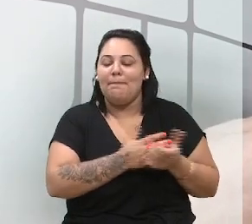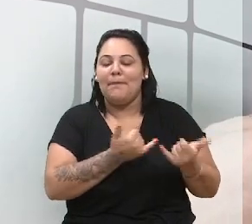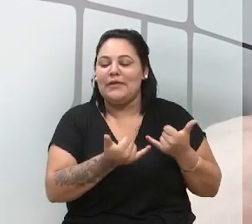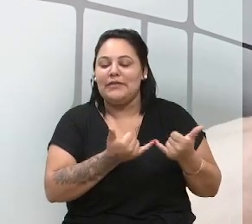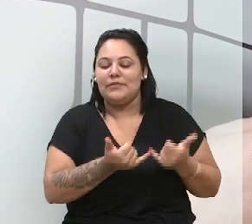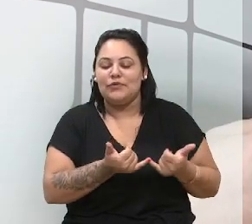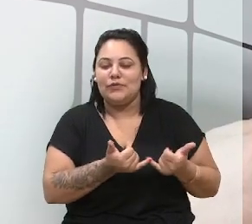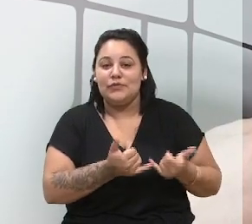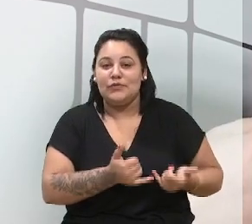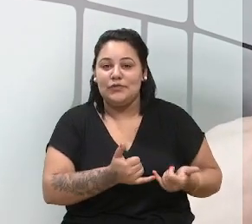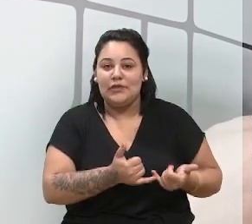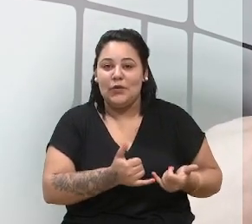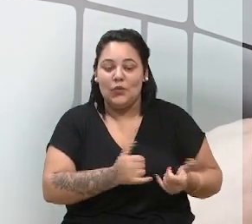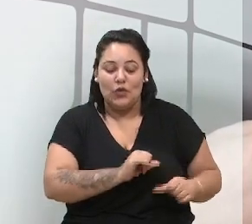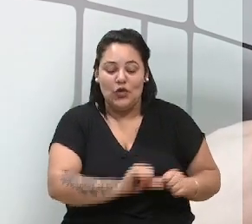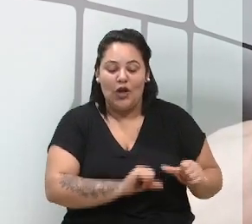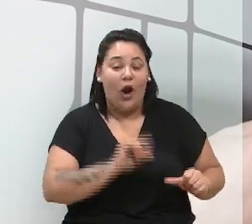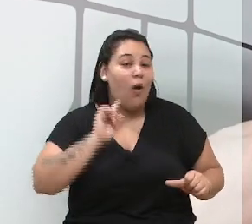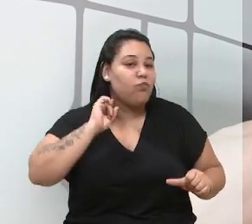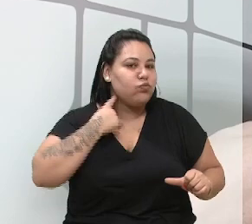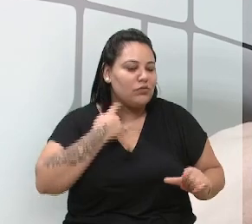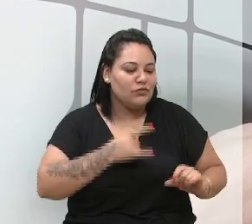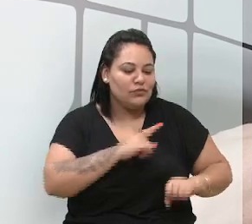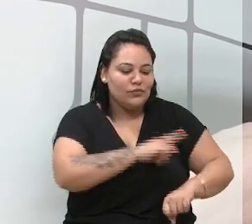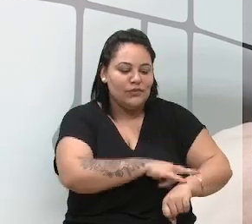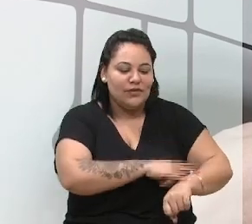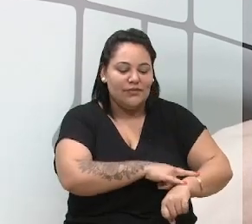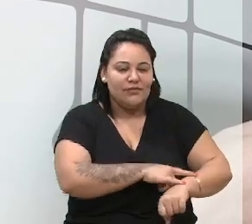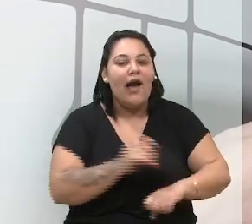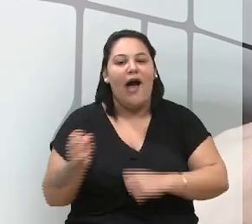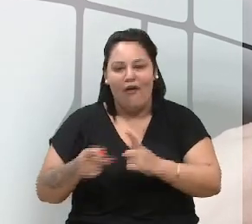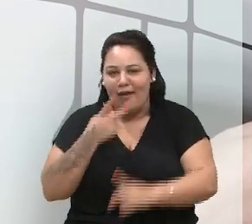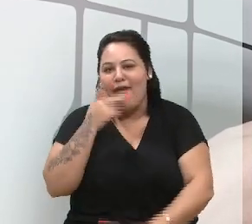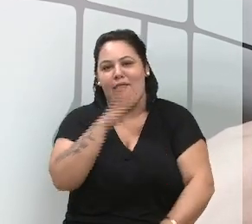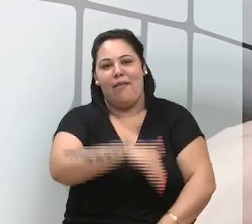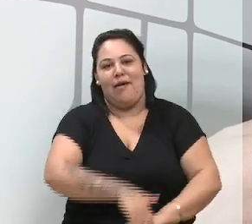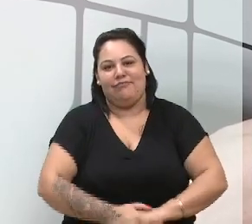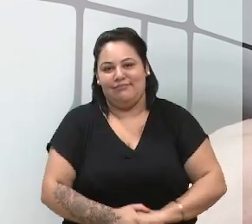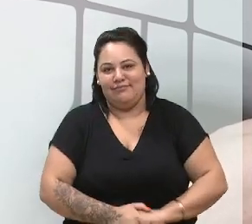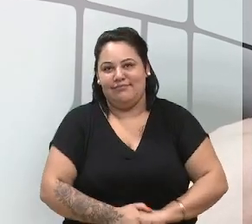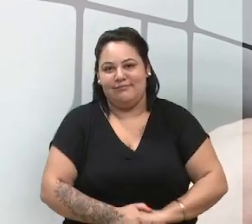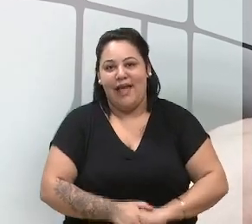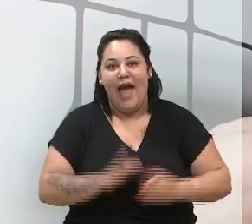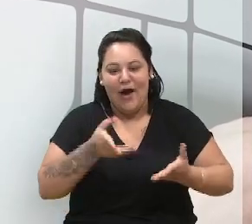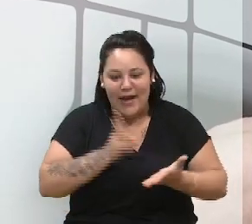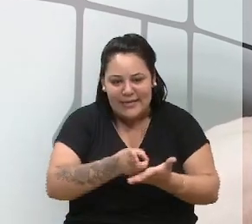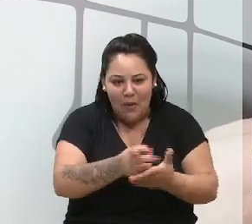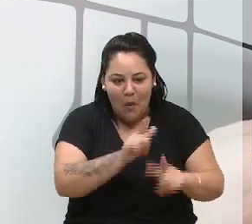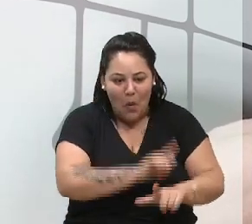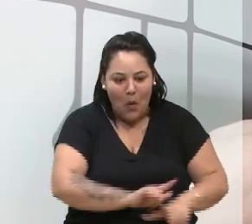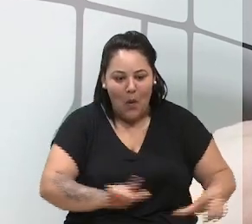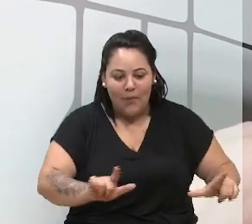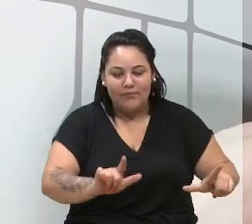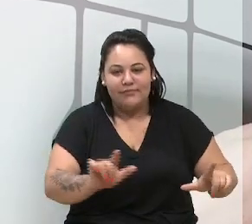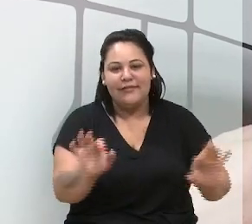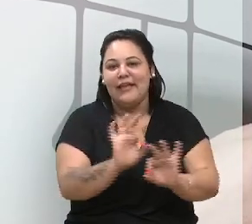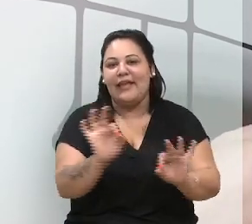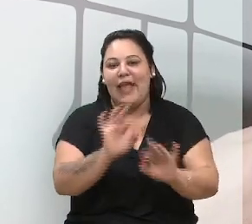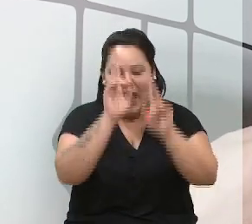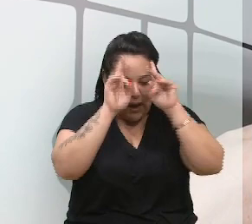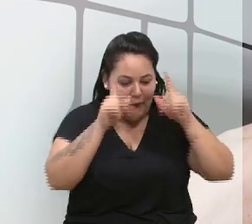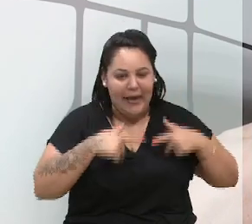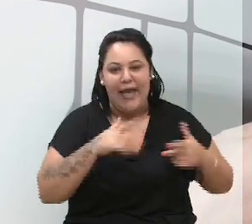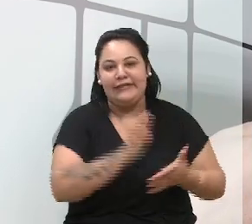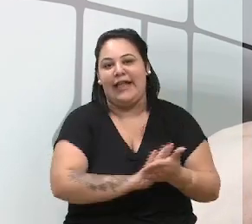banheiro por exemplo alguém vai notar que tu não recolheu o lixo agora quando tu recolher ninguém vai dizer Poxa recolher o